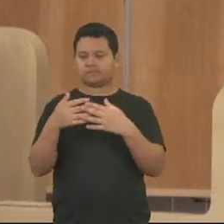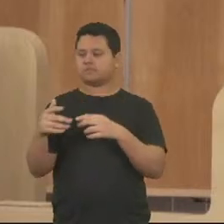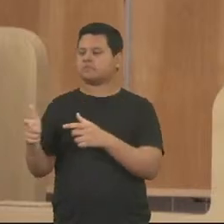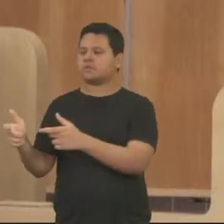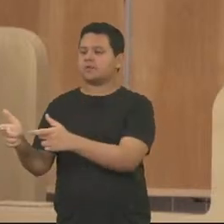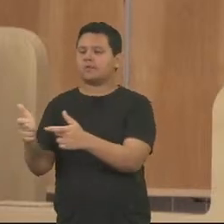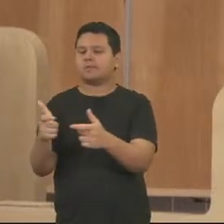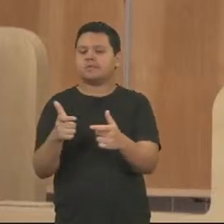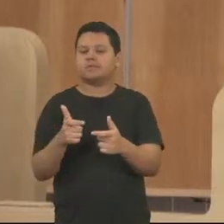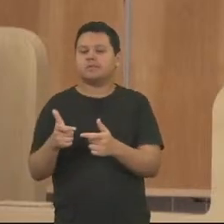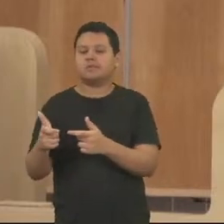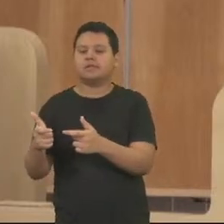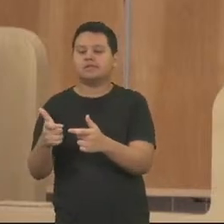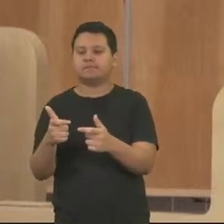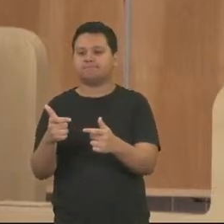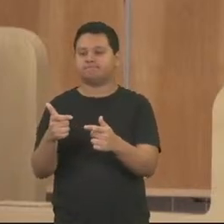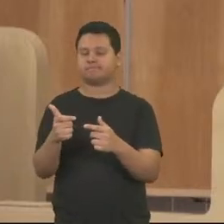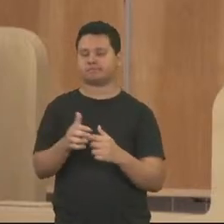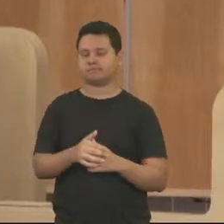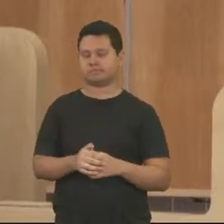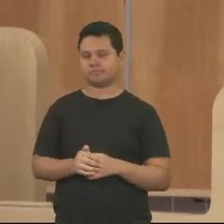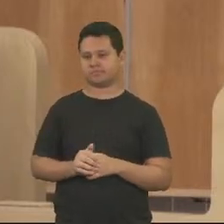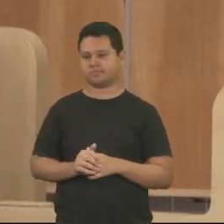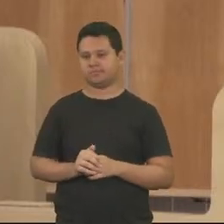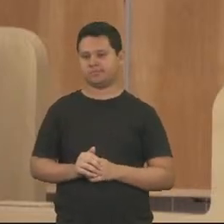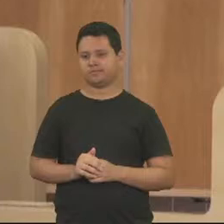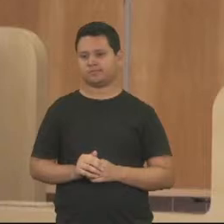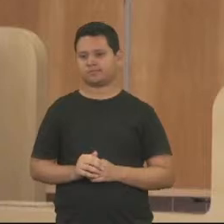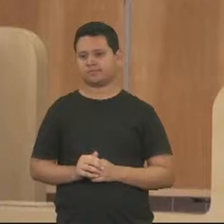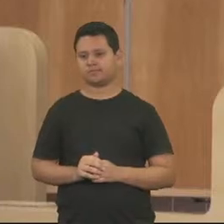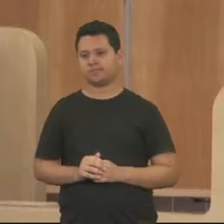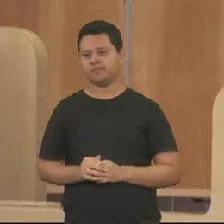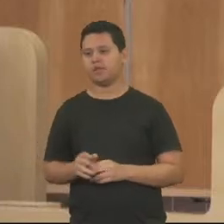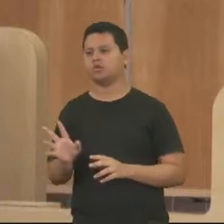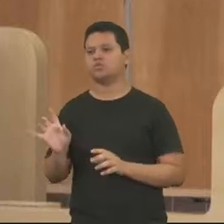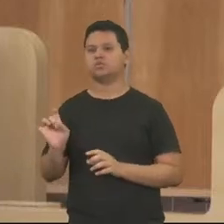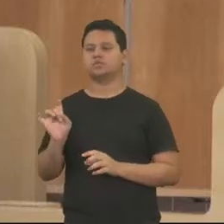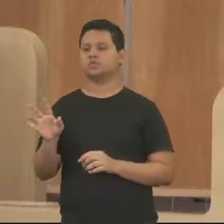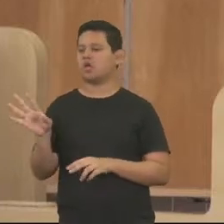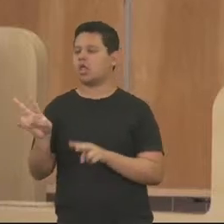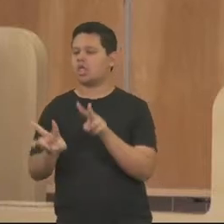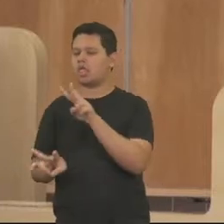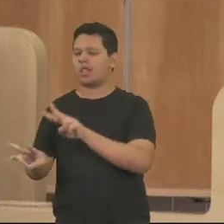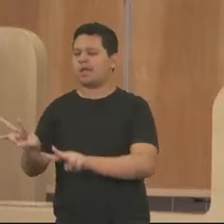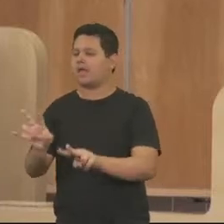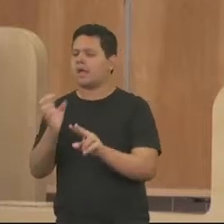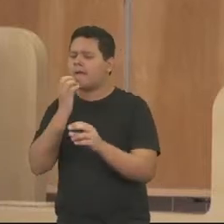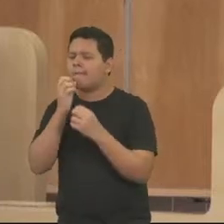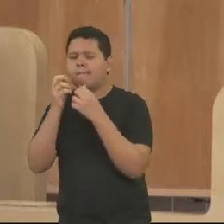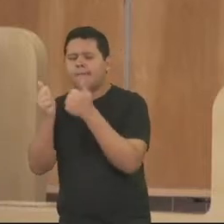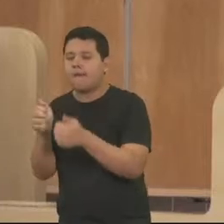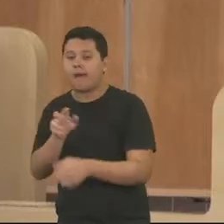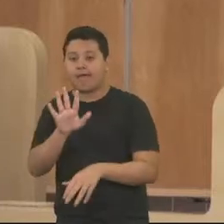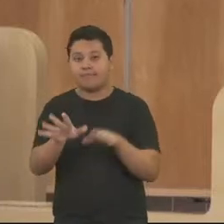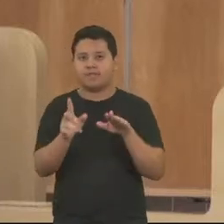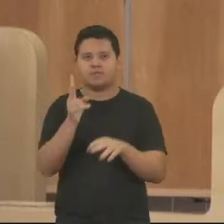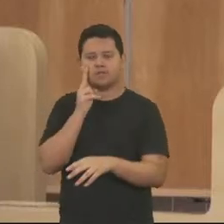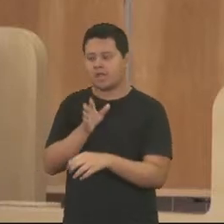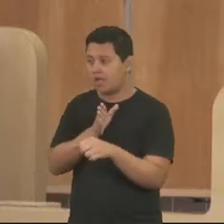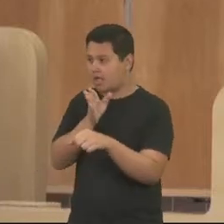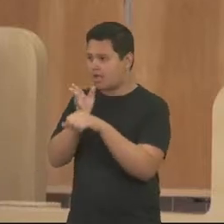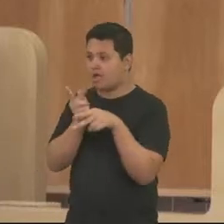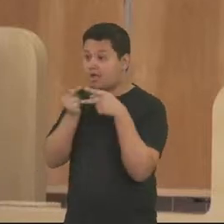muitas delas foram adotadas. E elas foram bem cuidadas. Então você passava numa praça e falava, nossa, como essa praça está